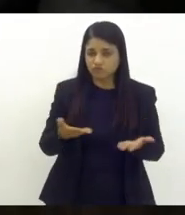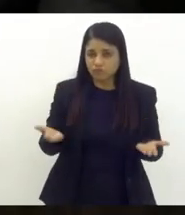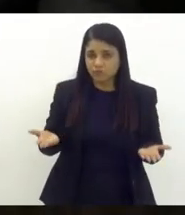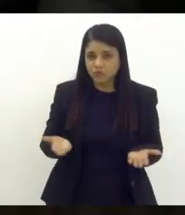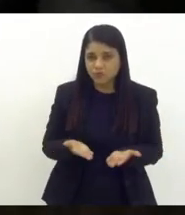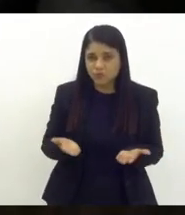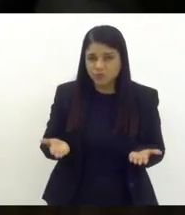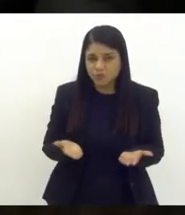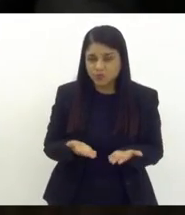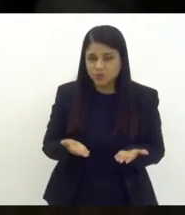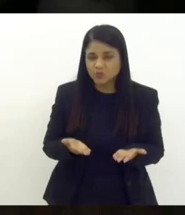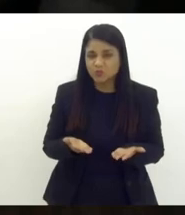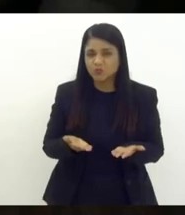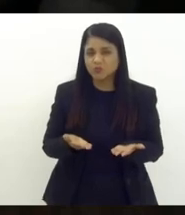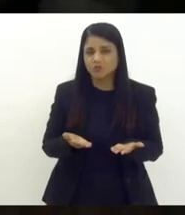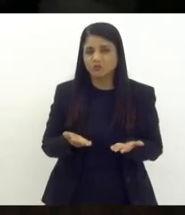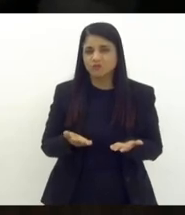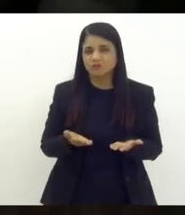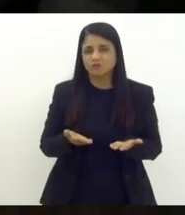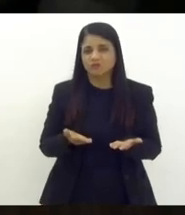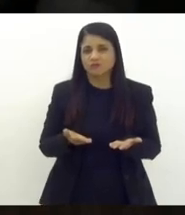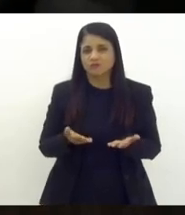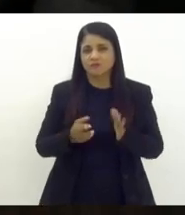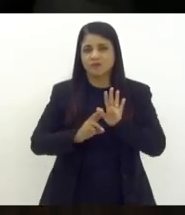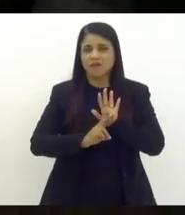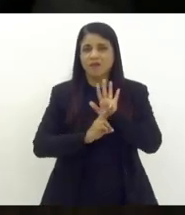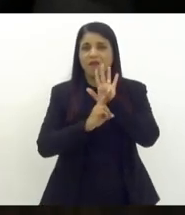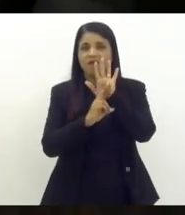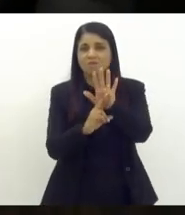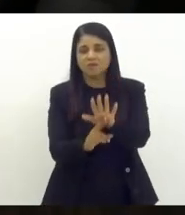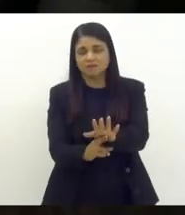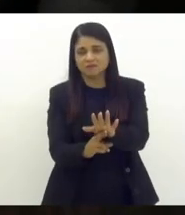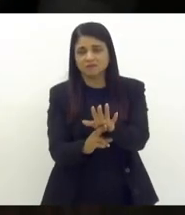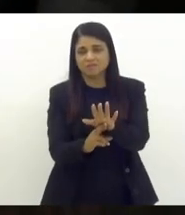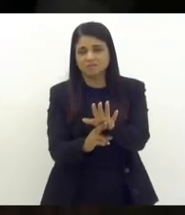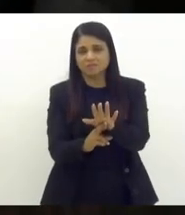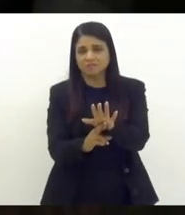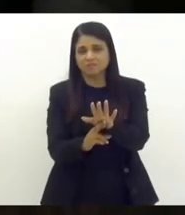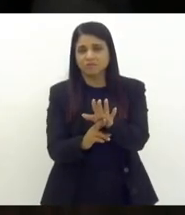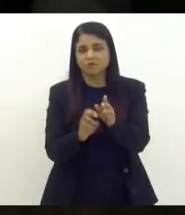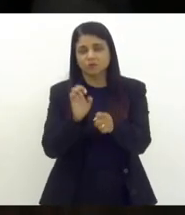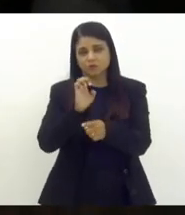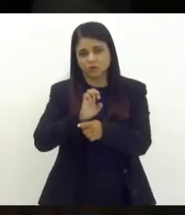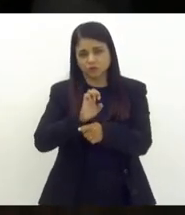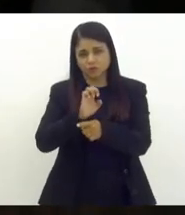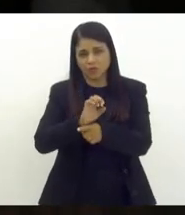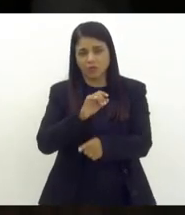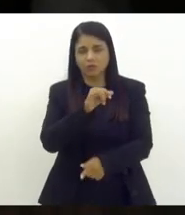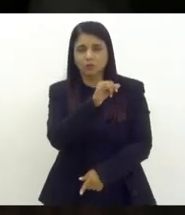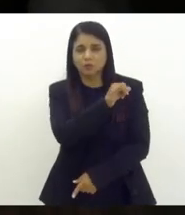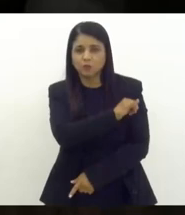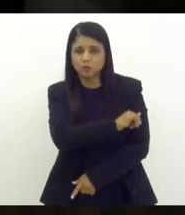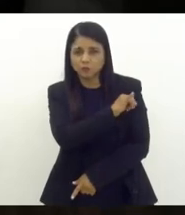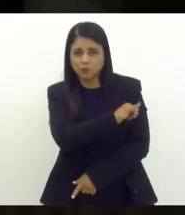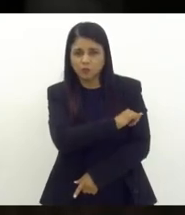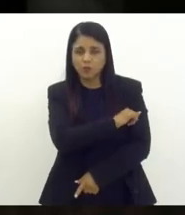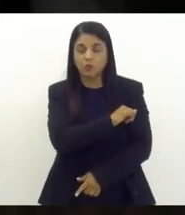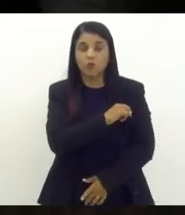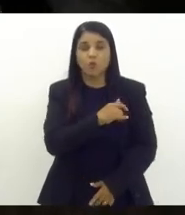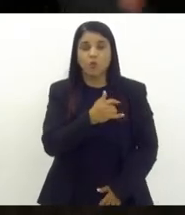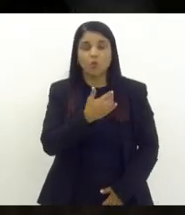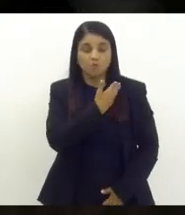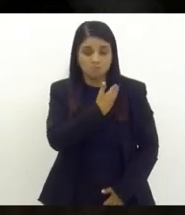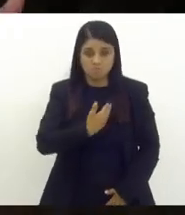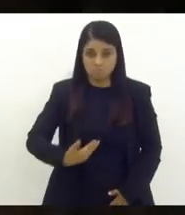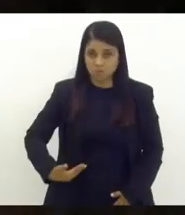porque hoje para ser uma representante no estado do Rio de Janeiro ou na figura pública eu tenho aqui ao